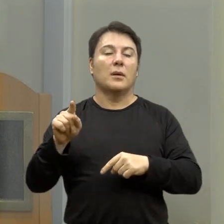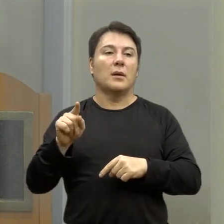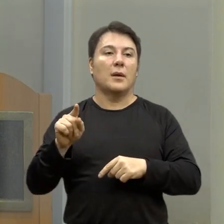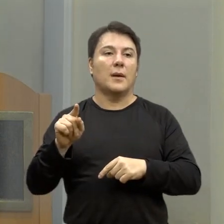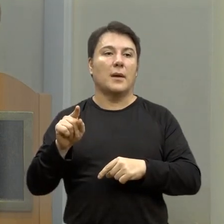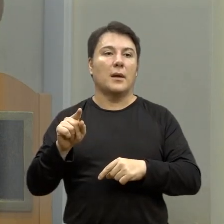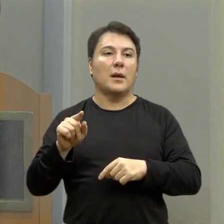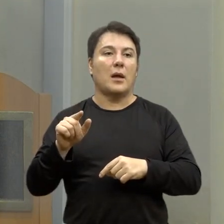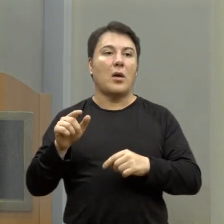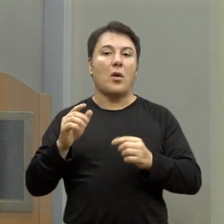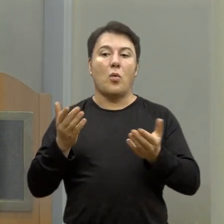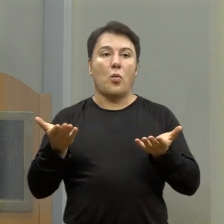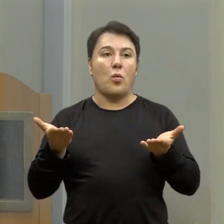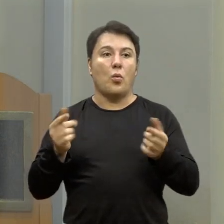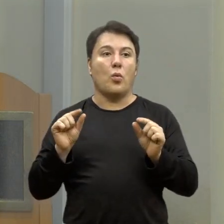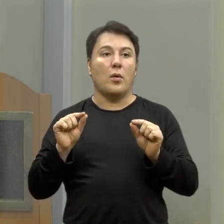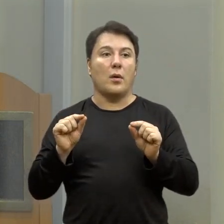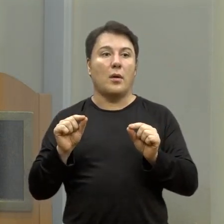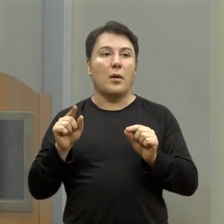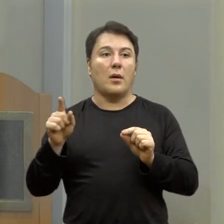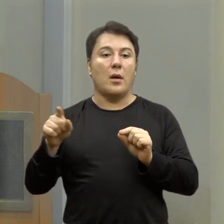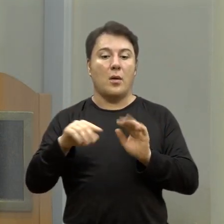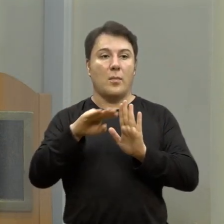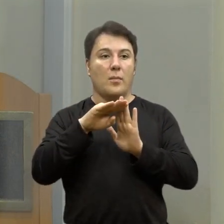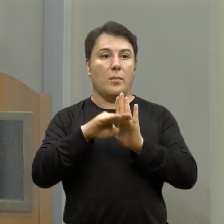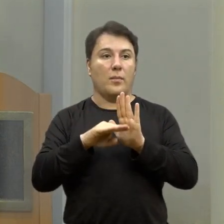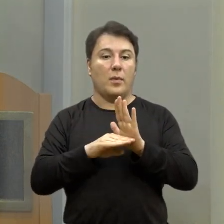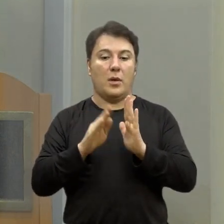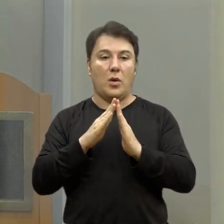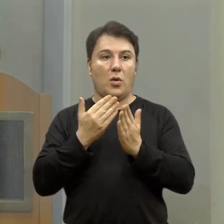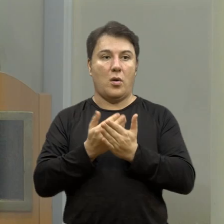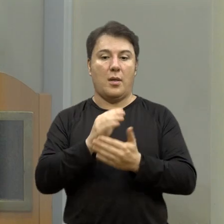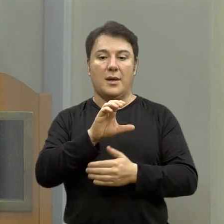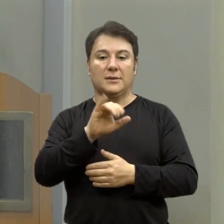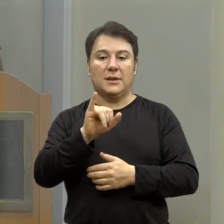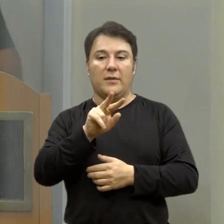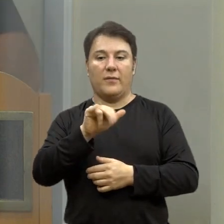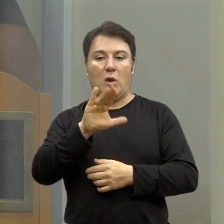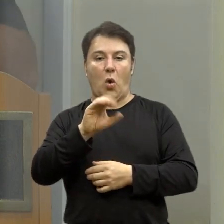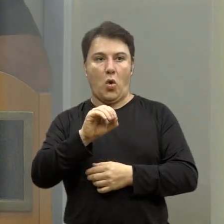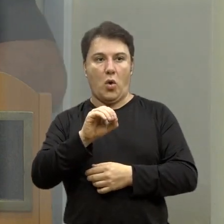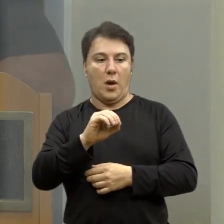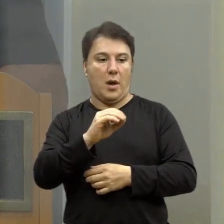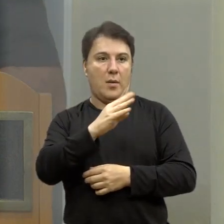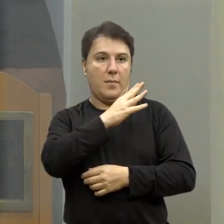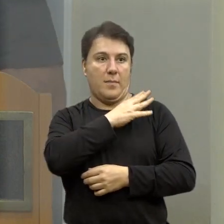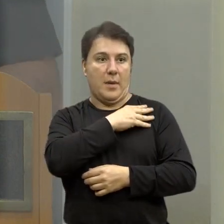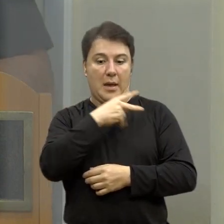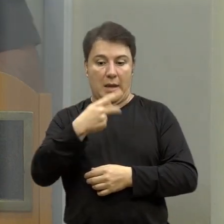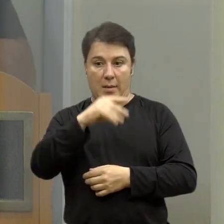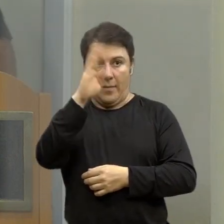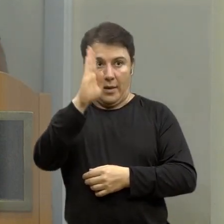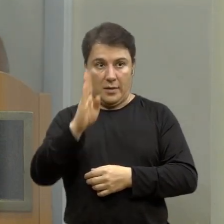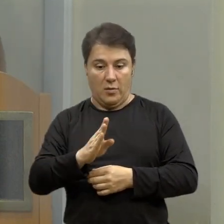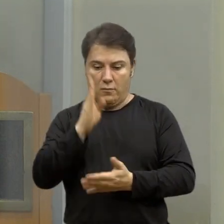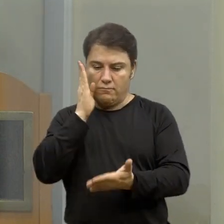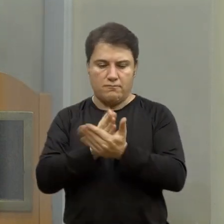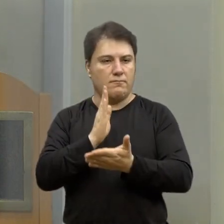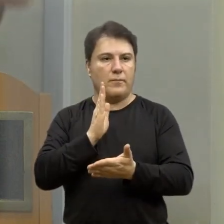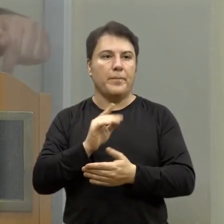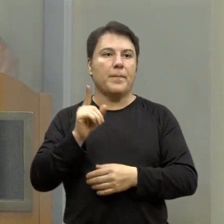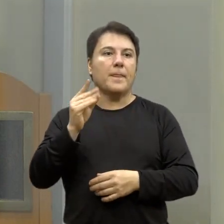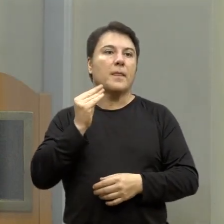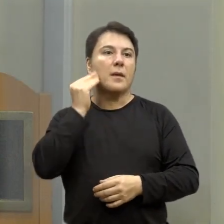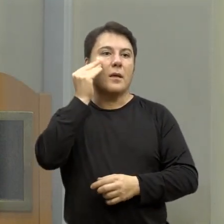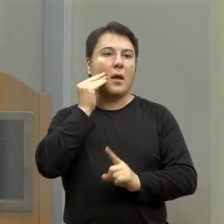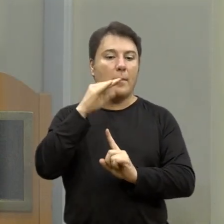ampliação, mas pelo encerramento do programa de escola cívico-militar no Brasil. Eles analisaram a experiência